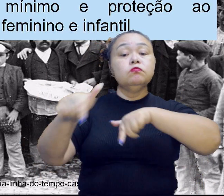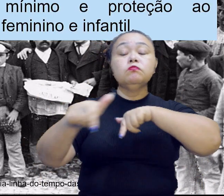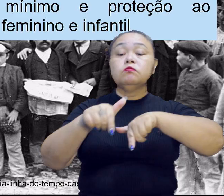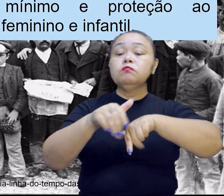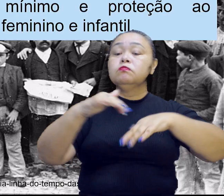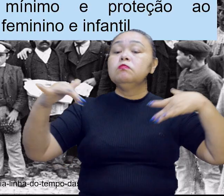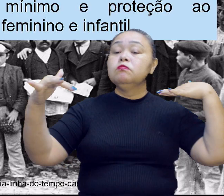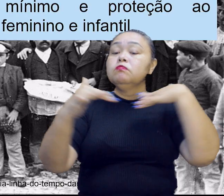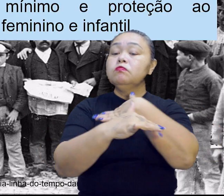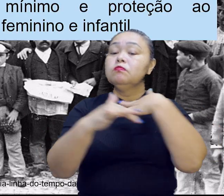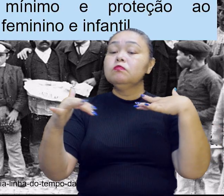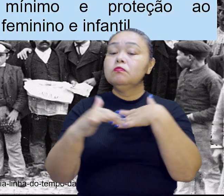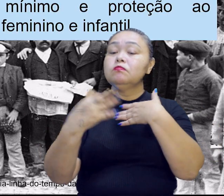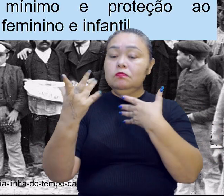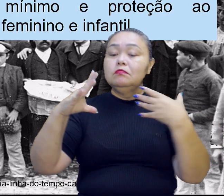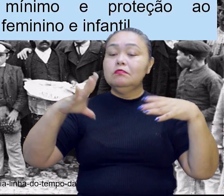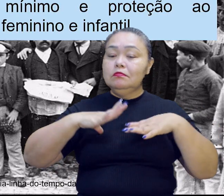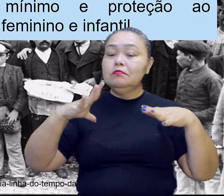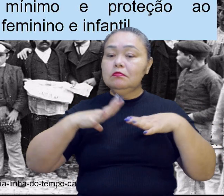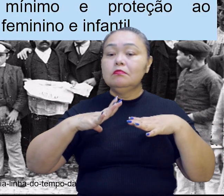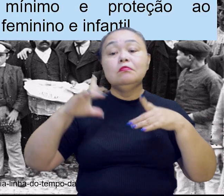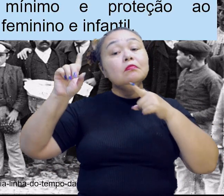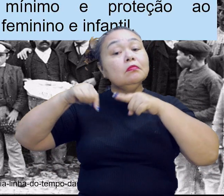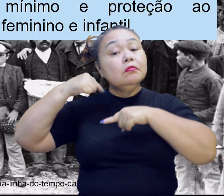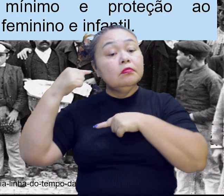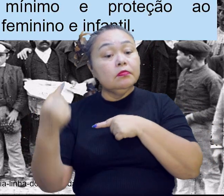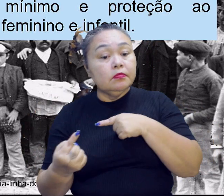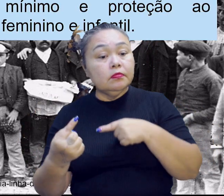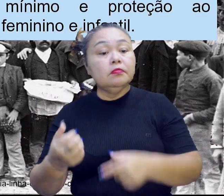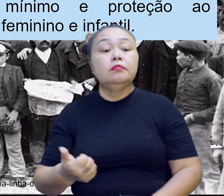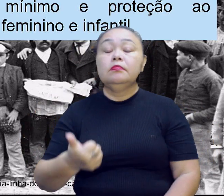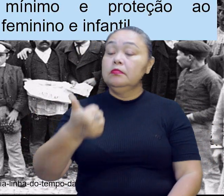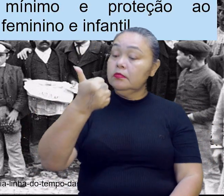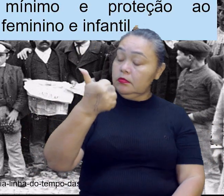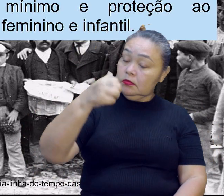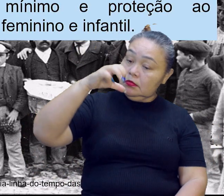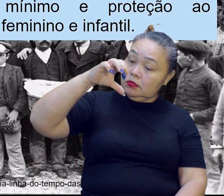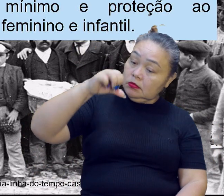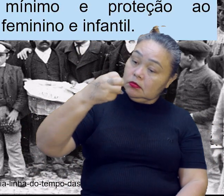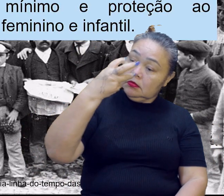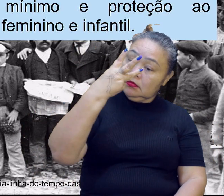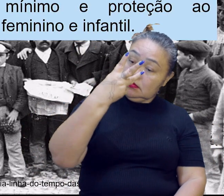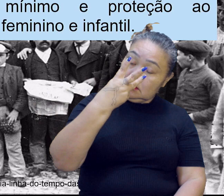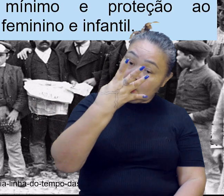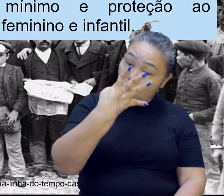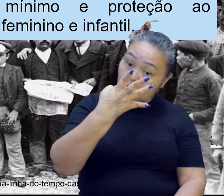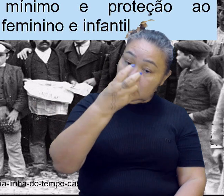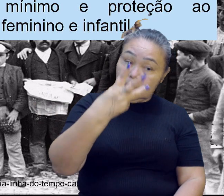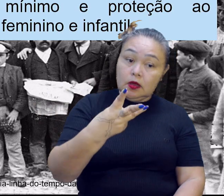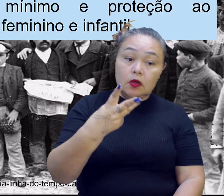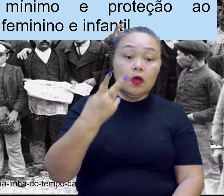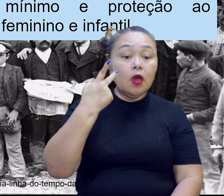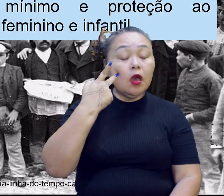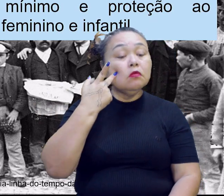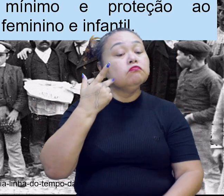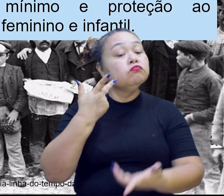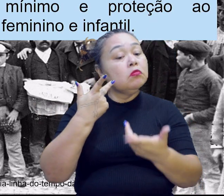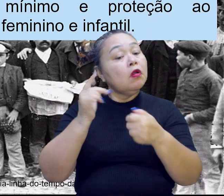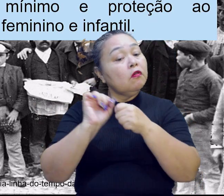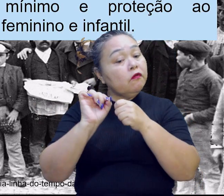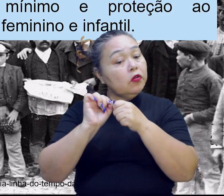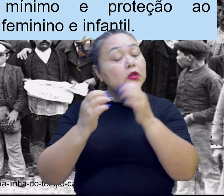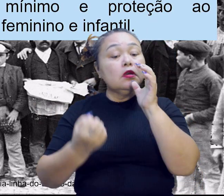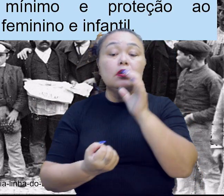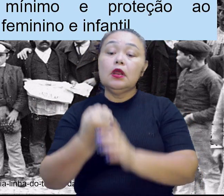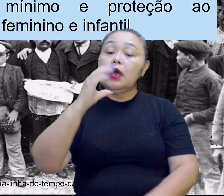o trabalho urbano. E aí, em 1943, foi criada a Consolidação das Leis do